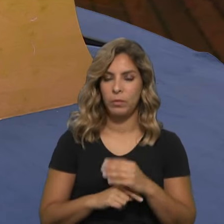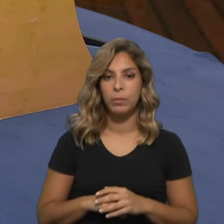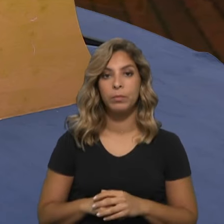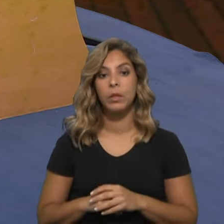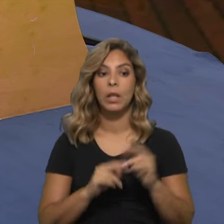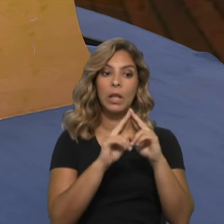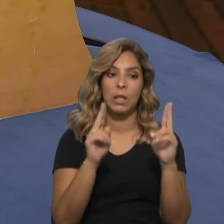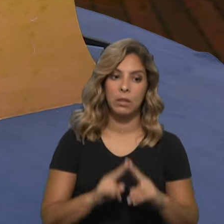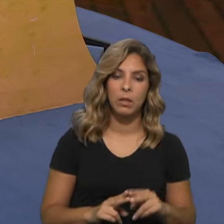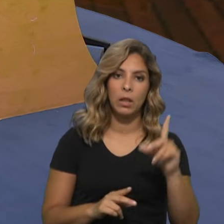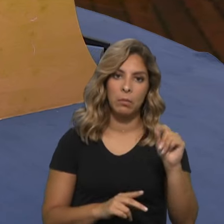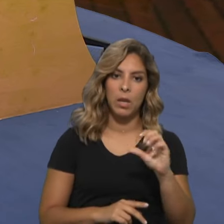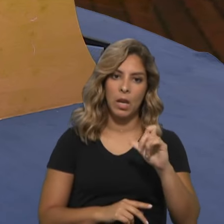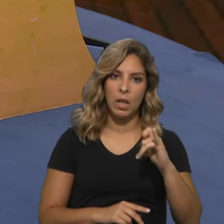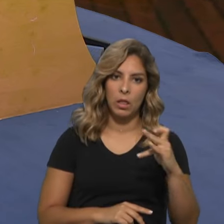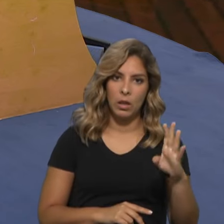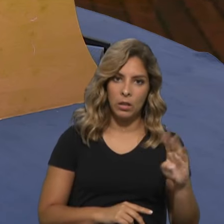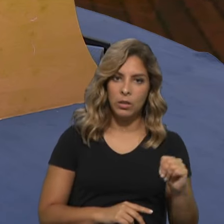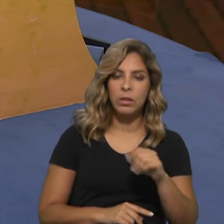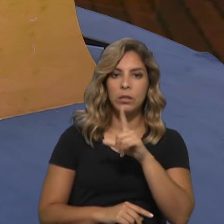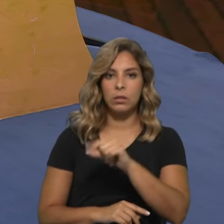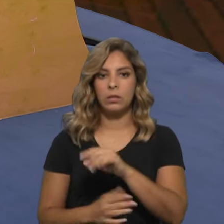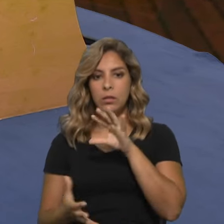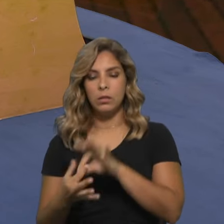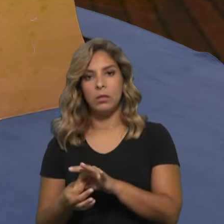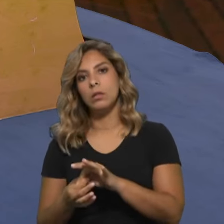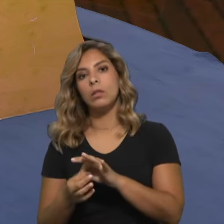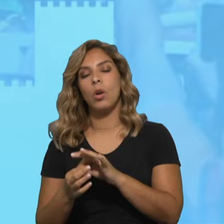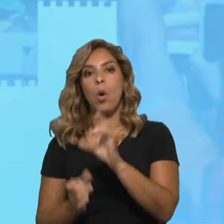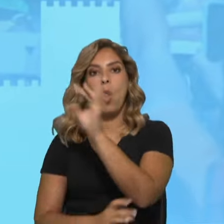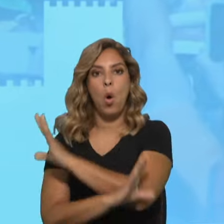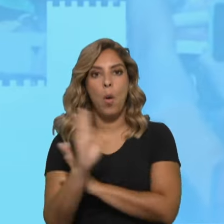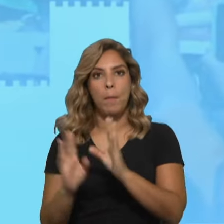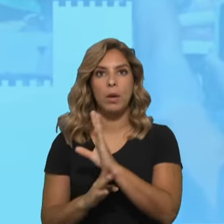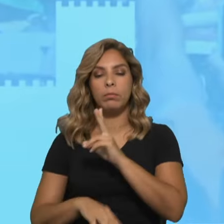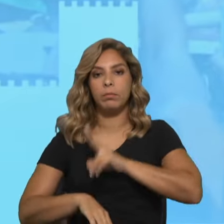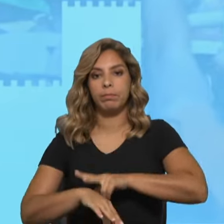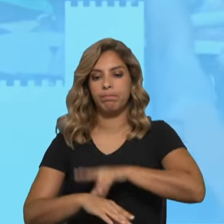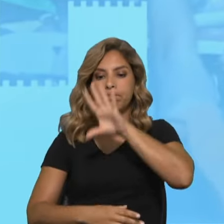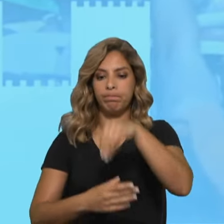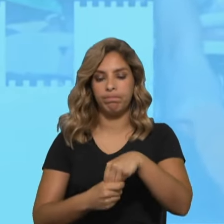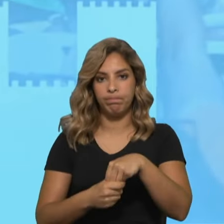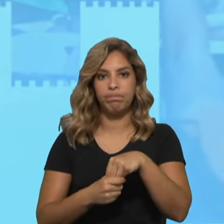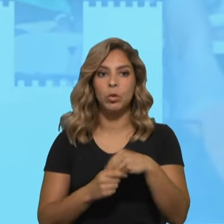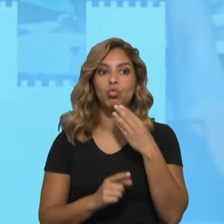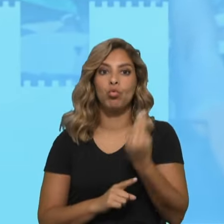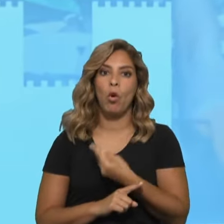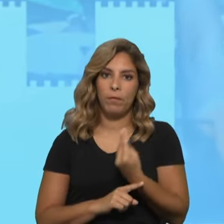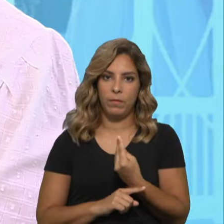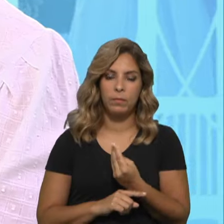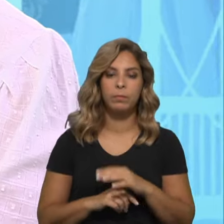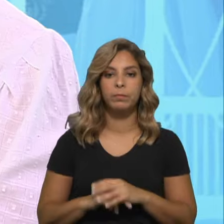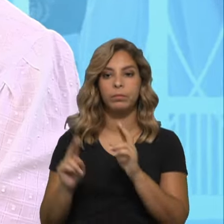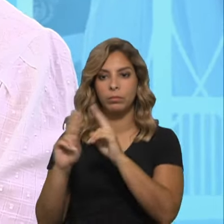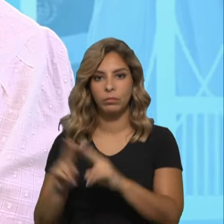internacional is como a Caritas Europa tem neste momento na sua direção executiva eh jovens a Cáritas Internacional